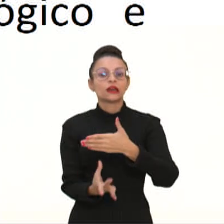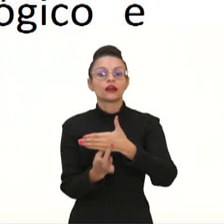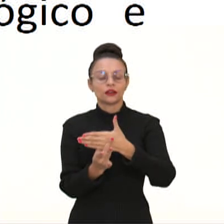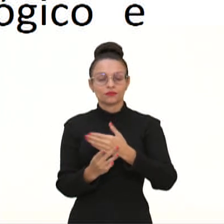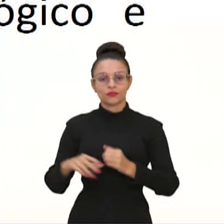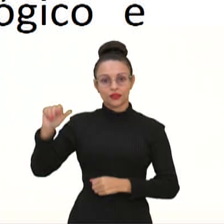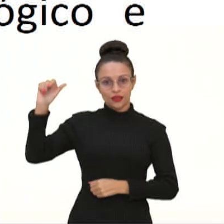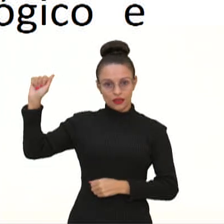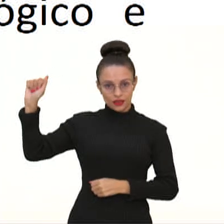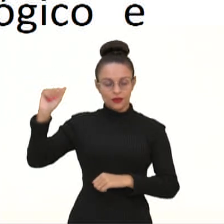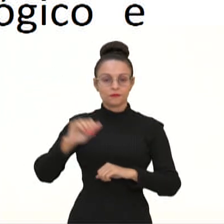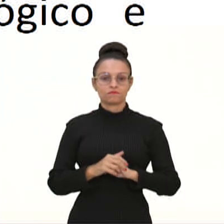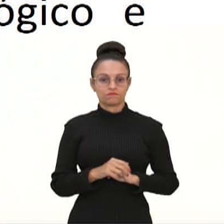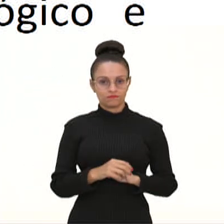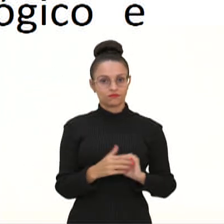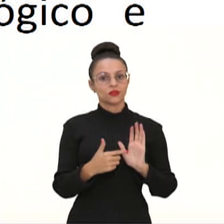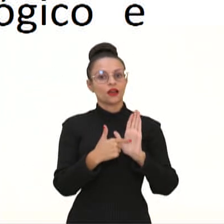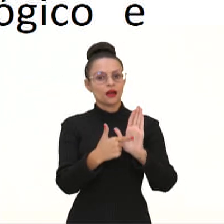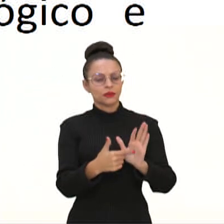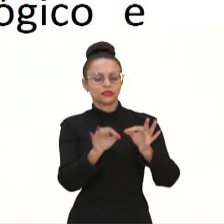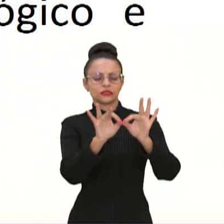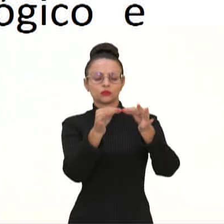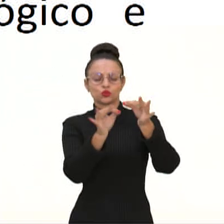mulher quanto o amor, beleza?